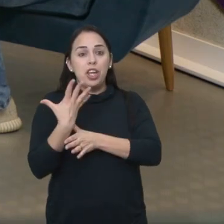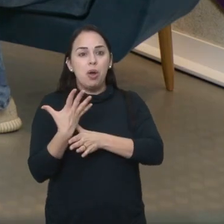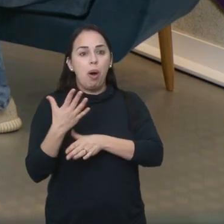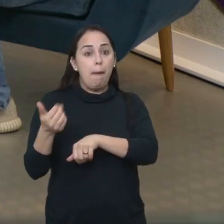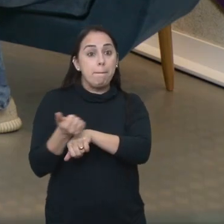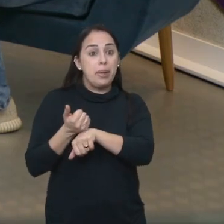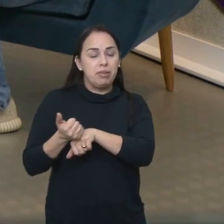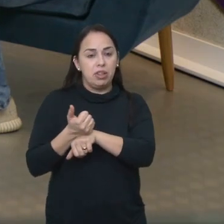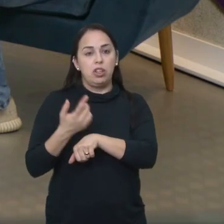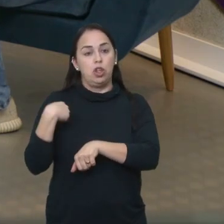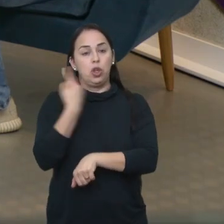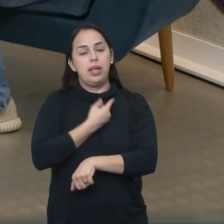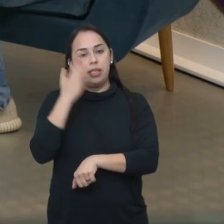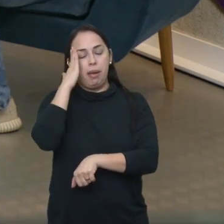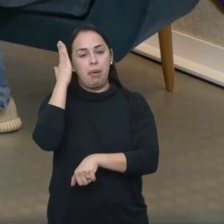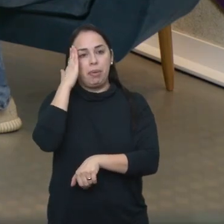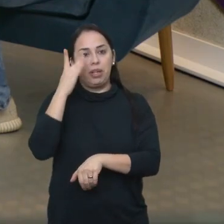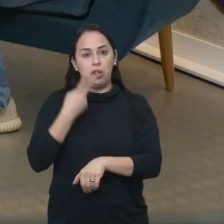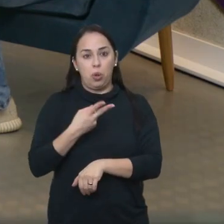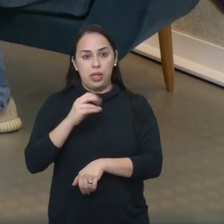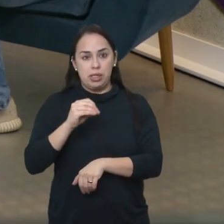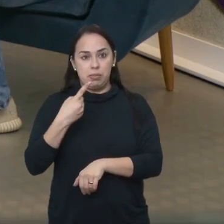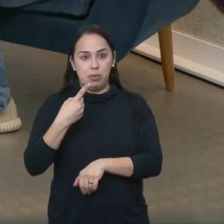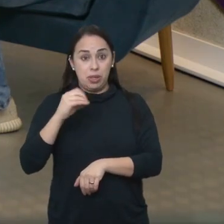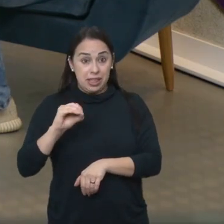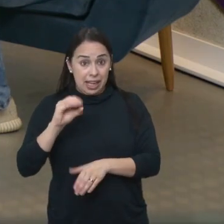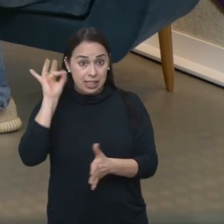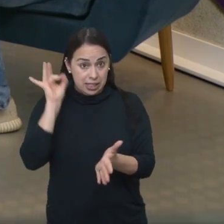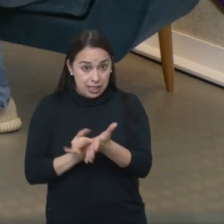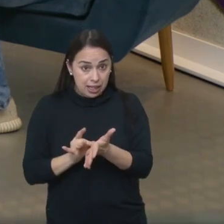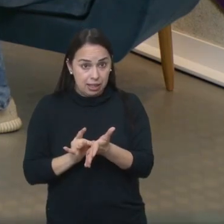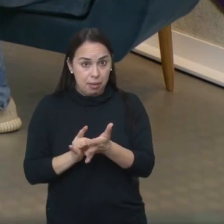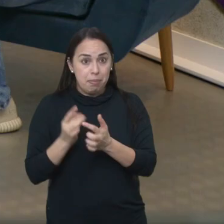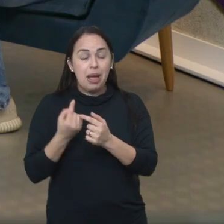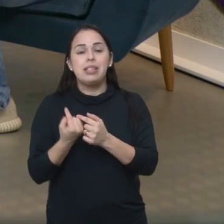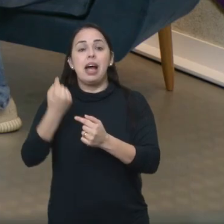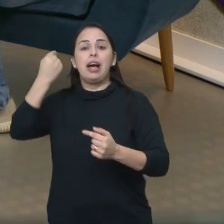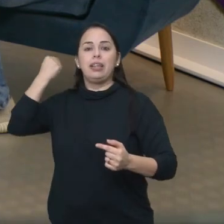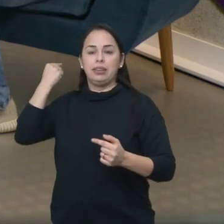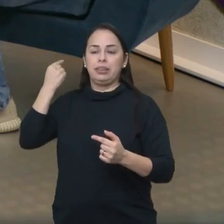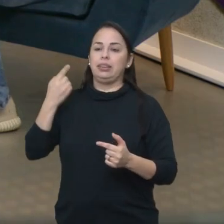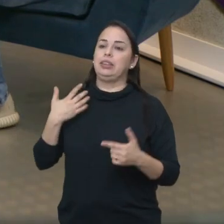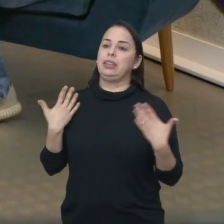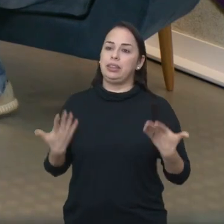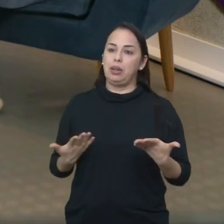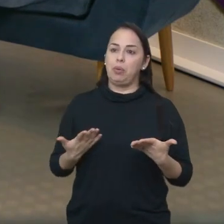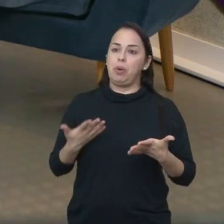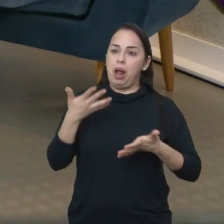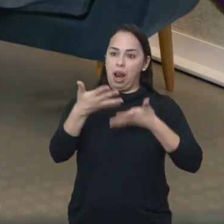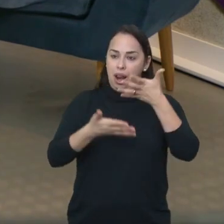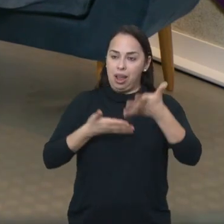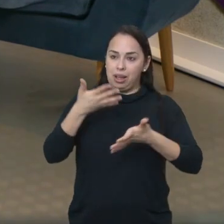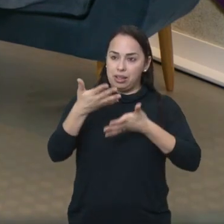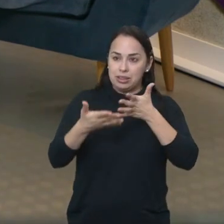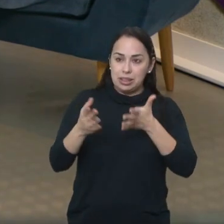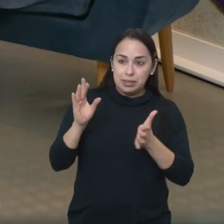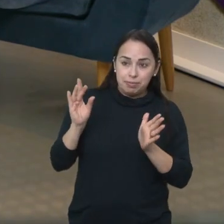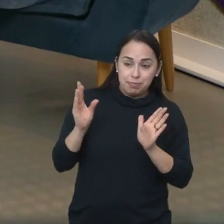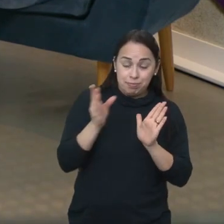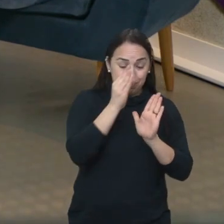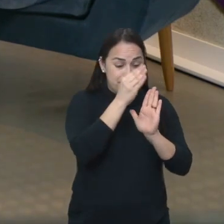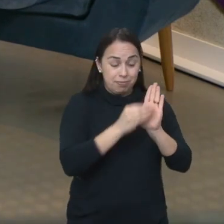profissão? A gente sabe que foi regulamentada em 2010, mas essa profissão ela surgiu antes? Muito antes, né? A língua de sinais que